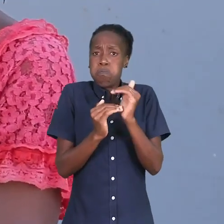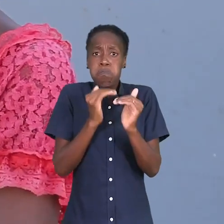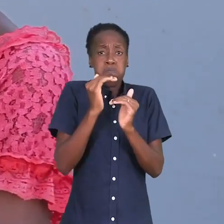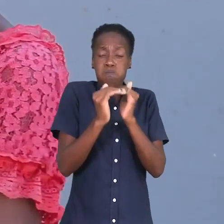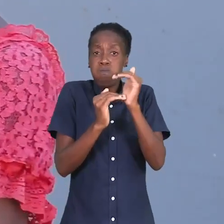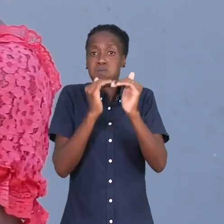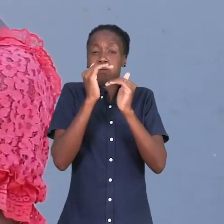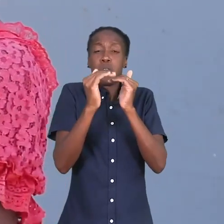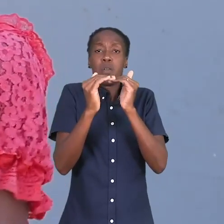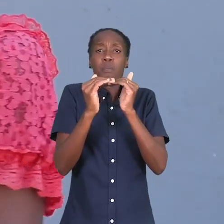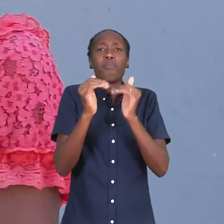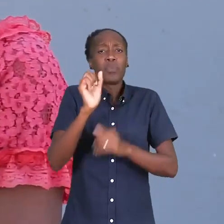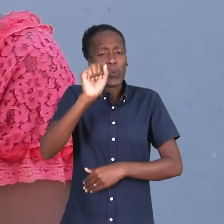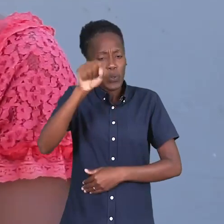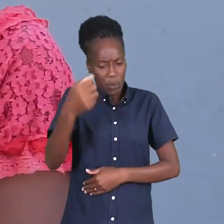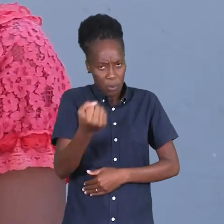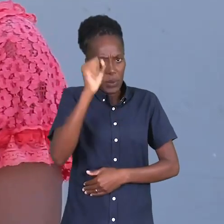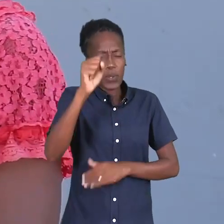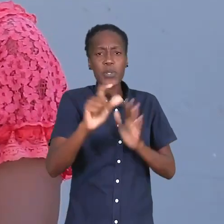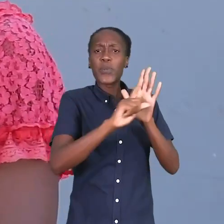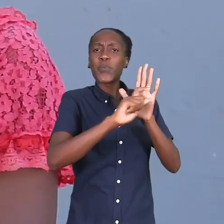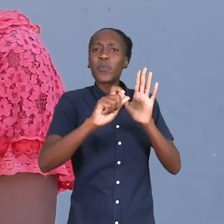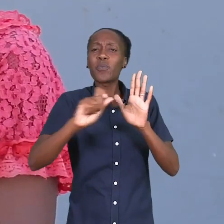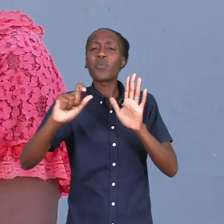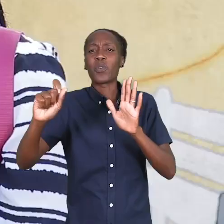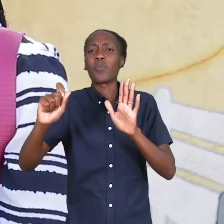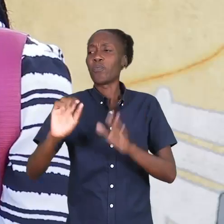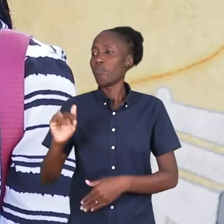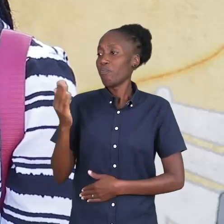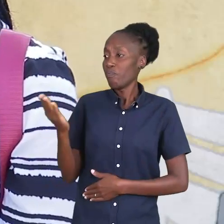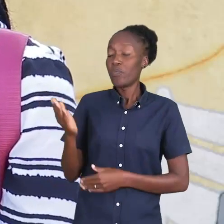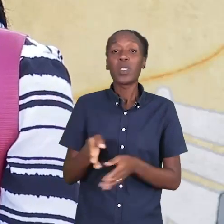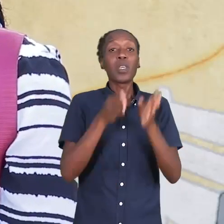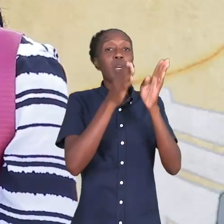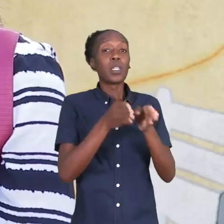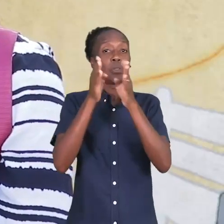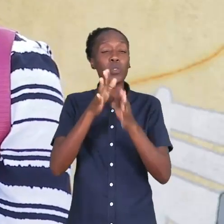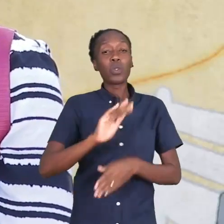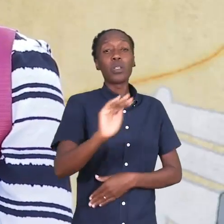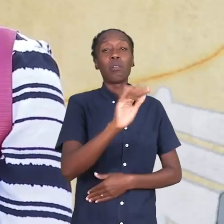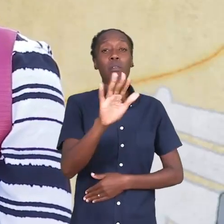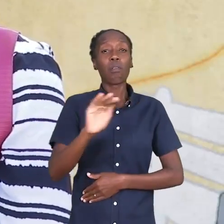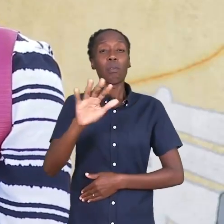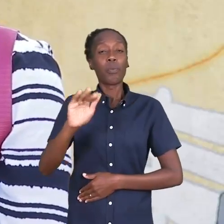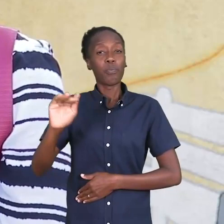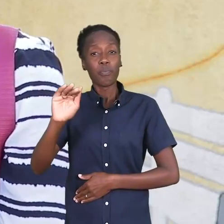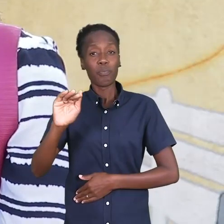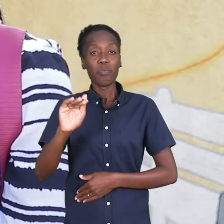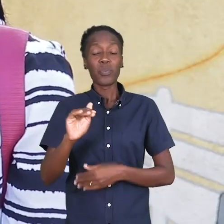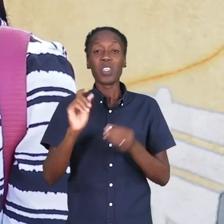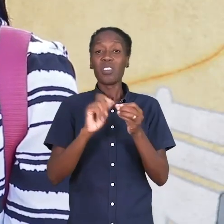não vejo frequentemente, então... Sim, influencia muito. As pessoas na comunidade em